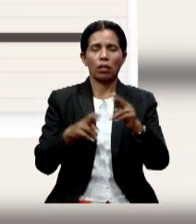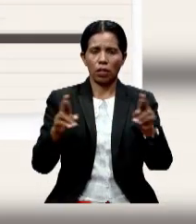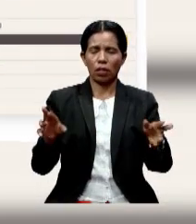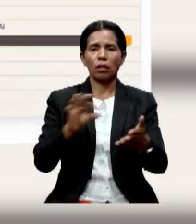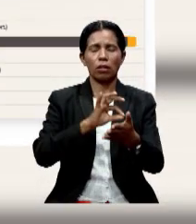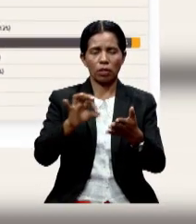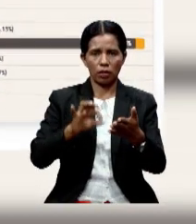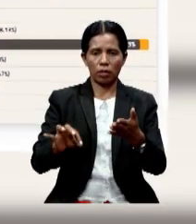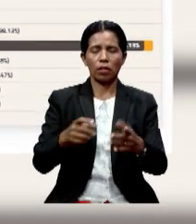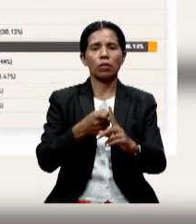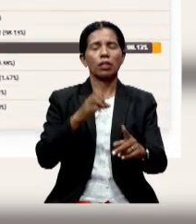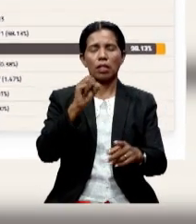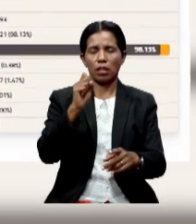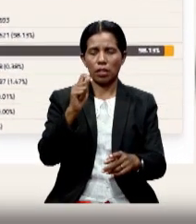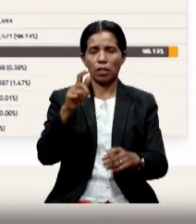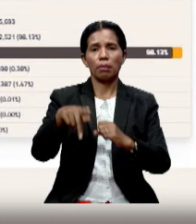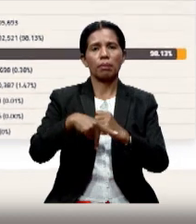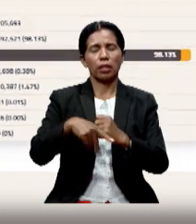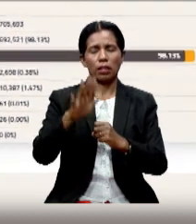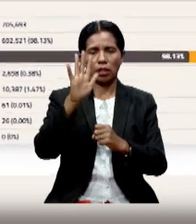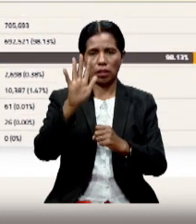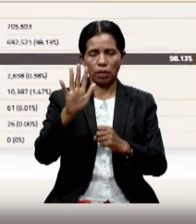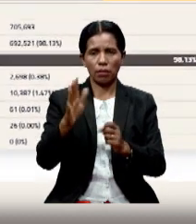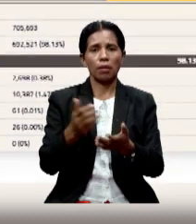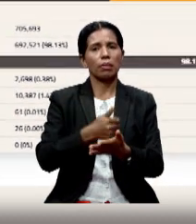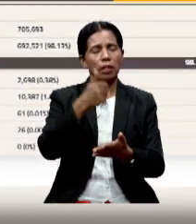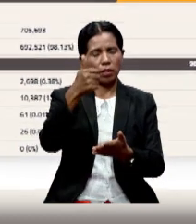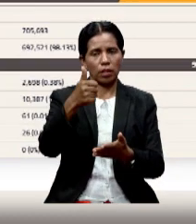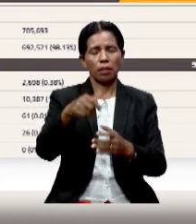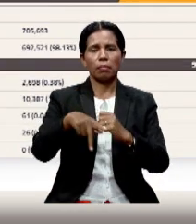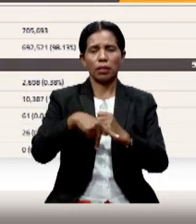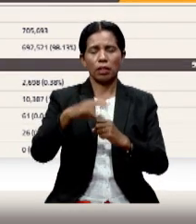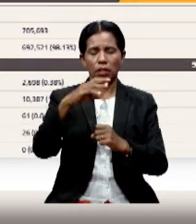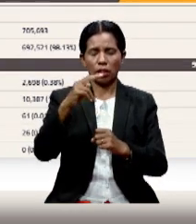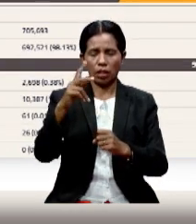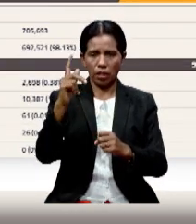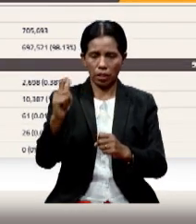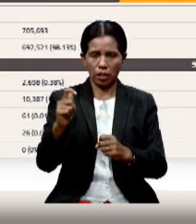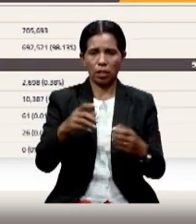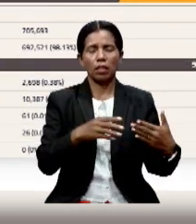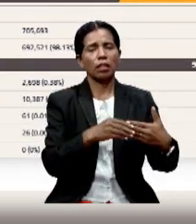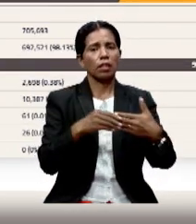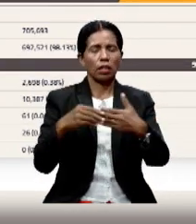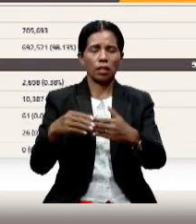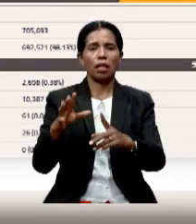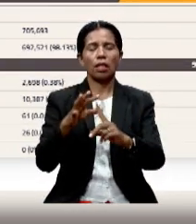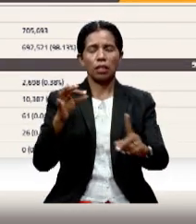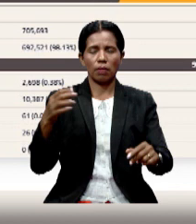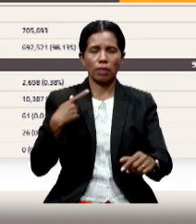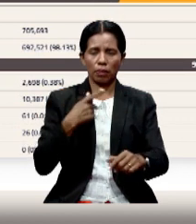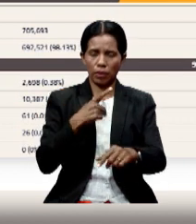final provisório hoje está em Partido Lima Macli Barreira, Hanesan Partido Sinarte, Maclidera eleição parlamentar